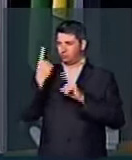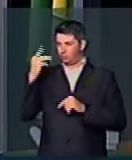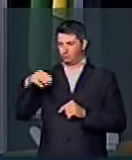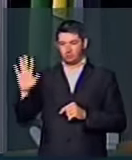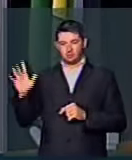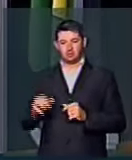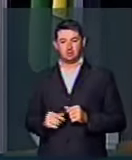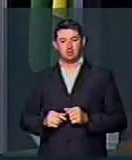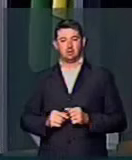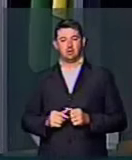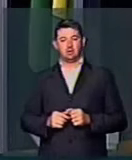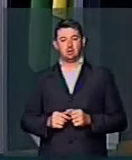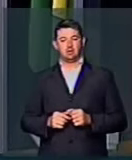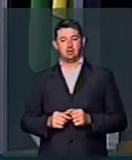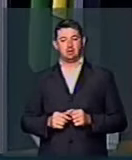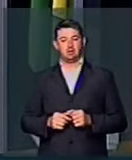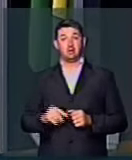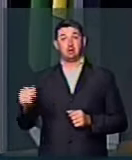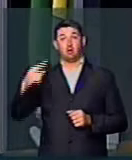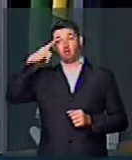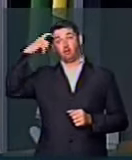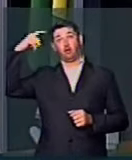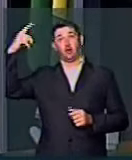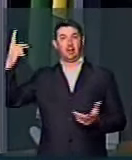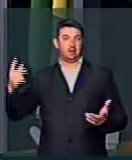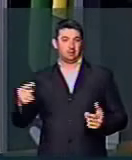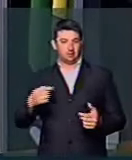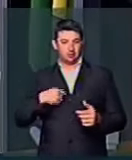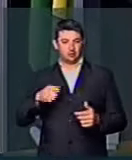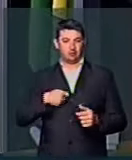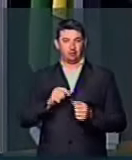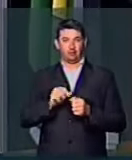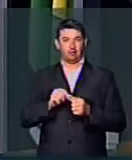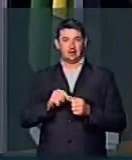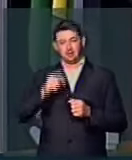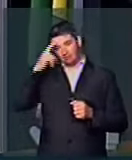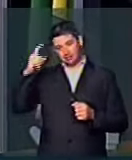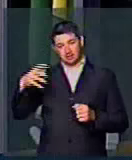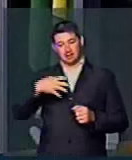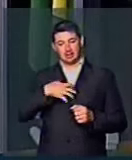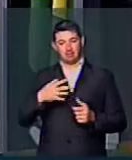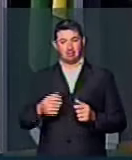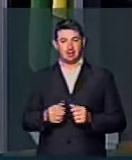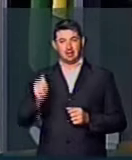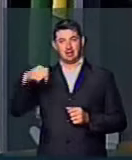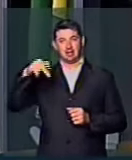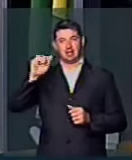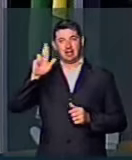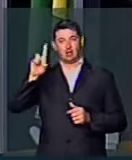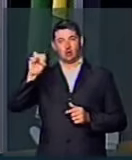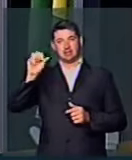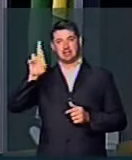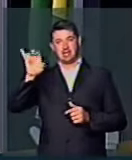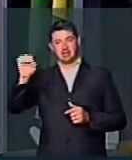presidente, como um grande criminoso praticando aí o crime ambiental na Baía de Angra dos Reis, né? E do